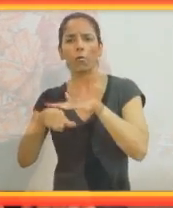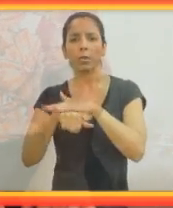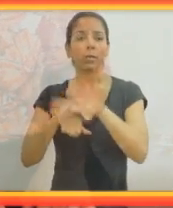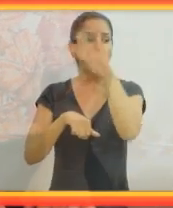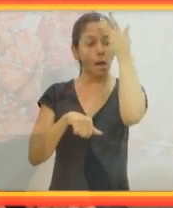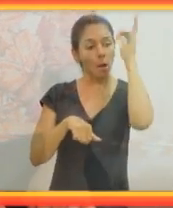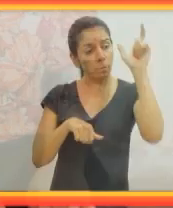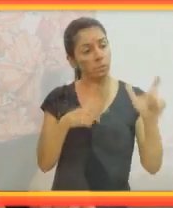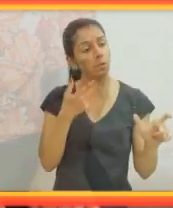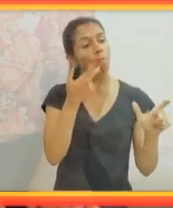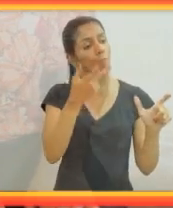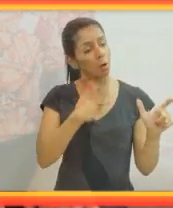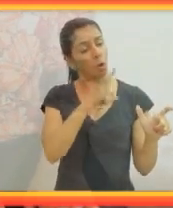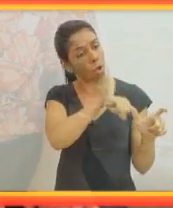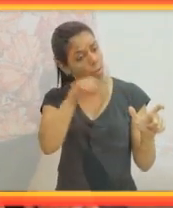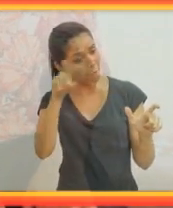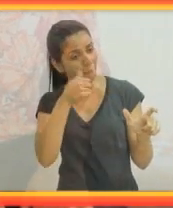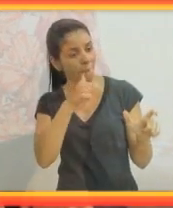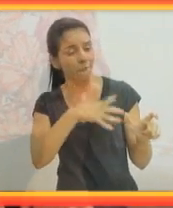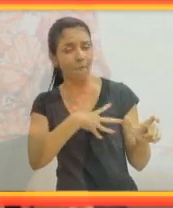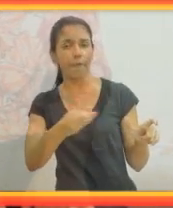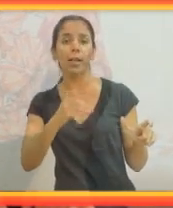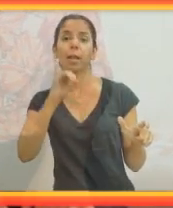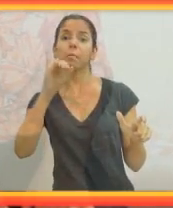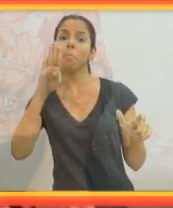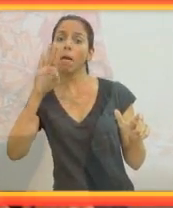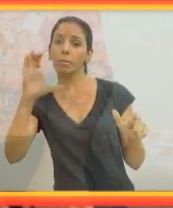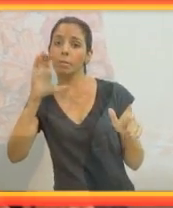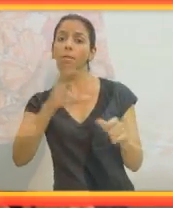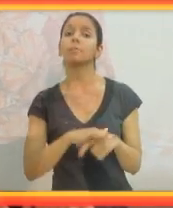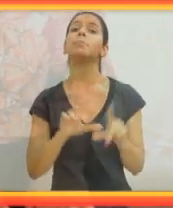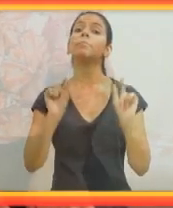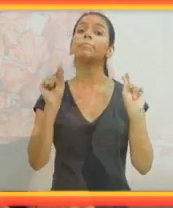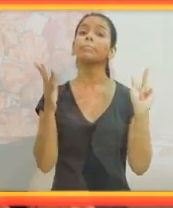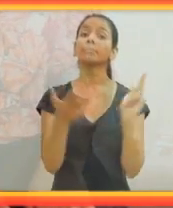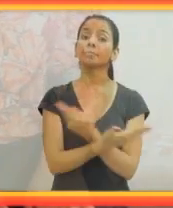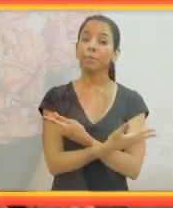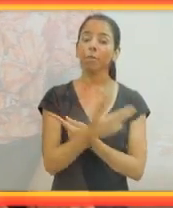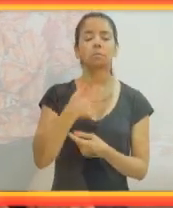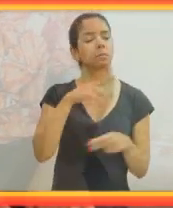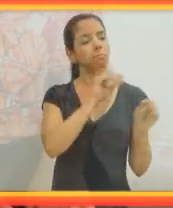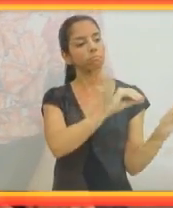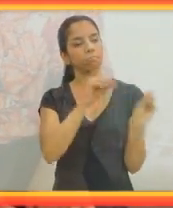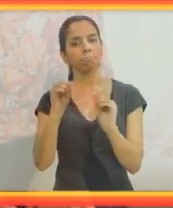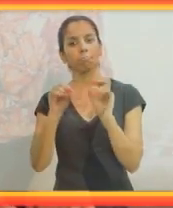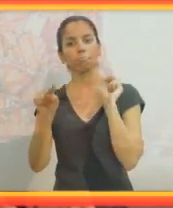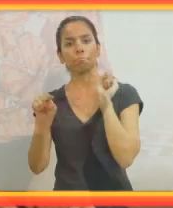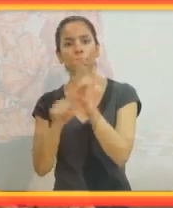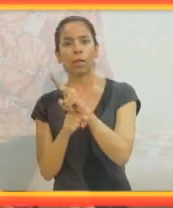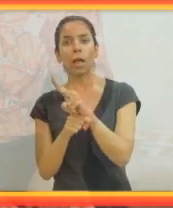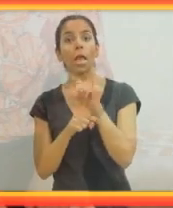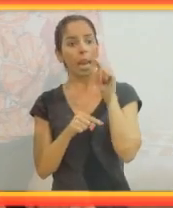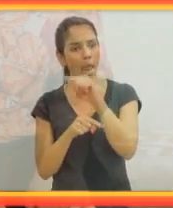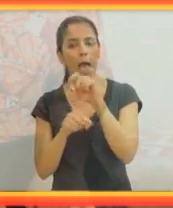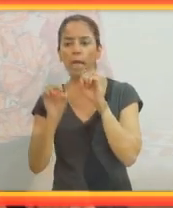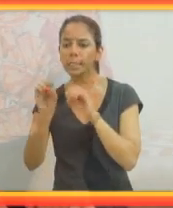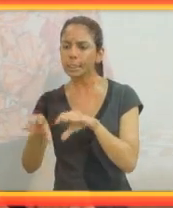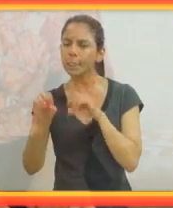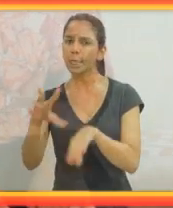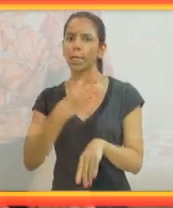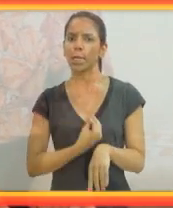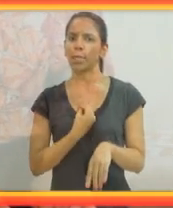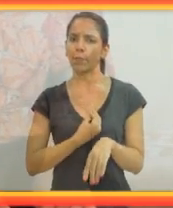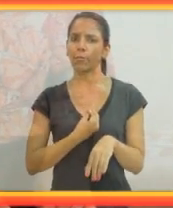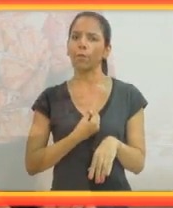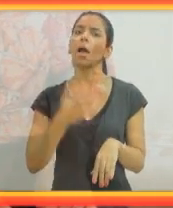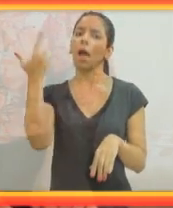chegou e falou, leva sua filha no Instituto Benjamin Constant. E o que aconteceu? Ela foi para lá e lá eles ensinam a viver, né? Isso aí.